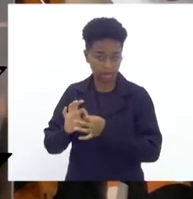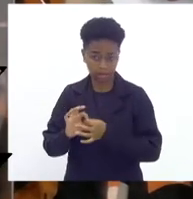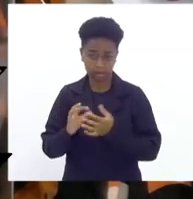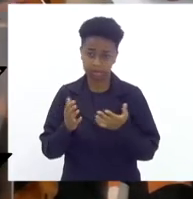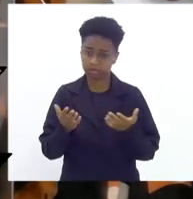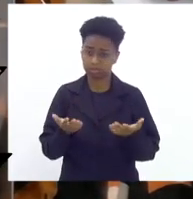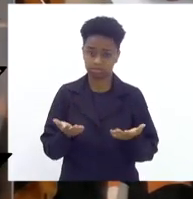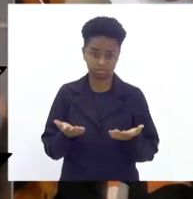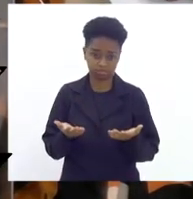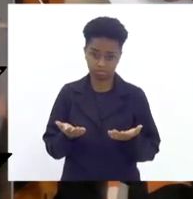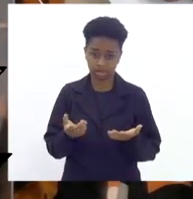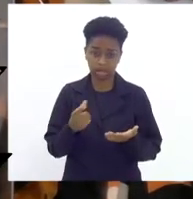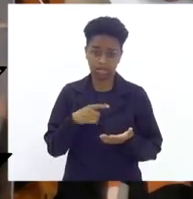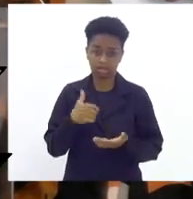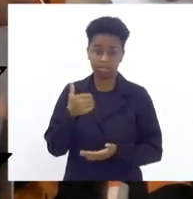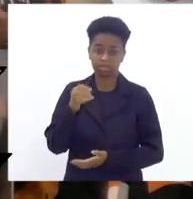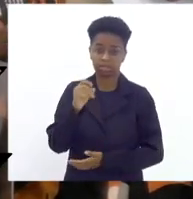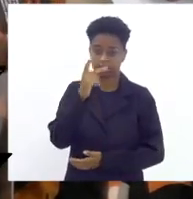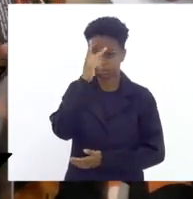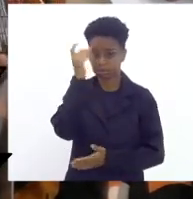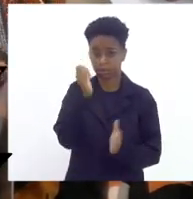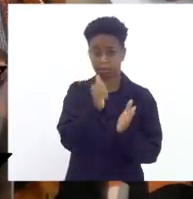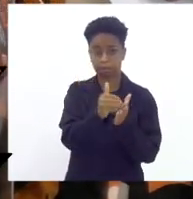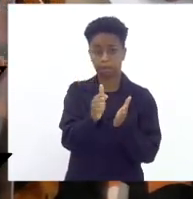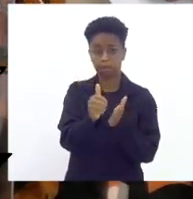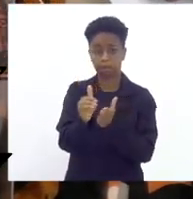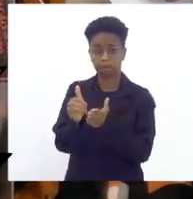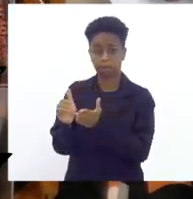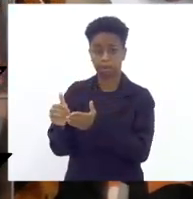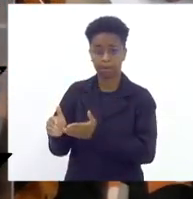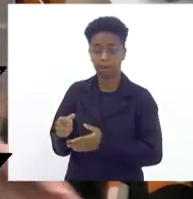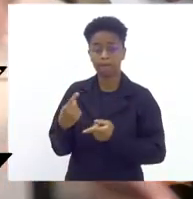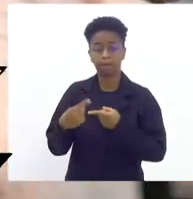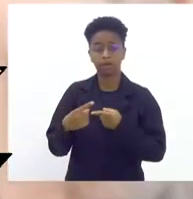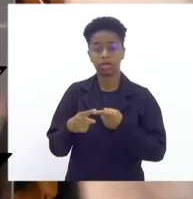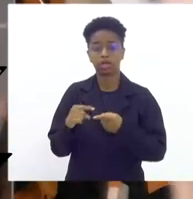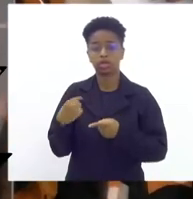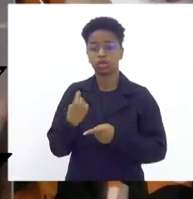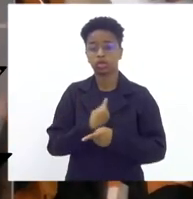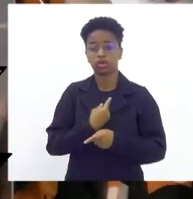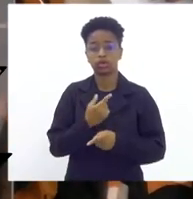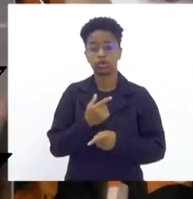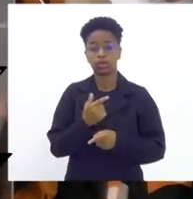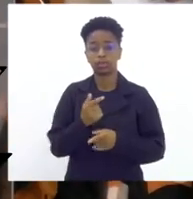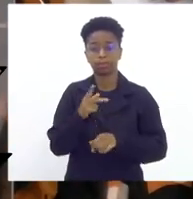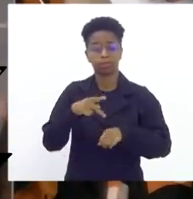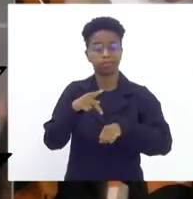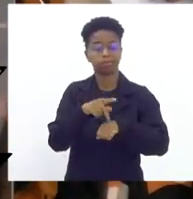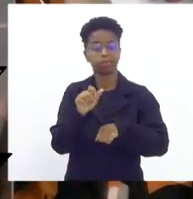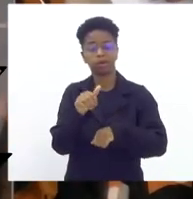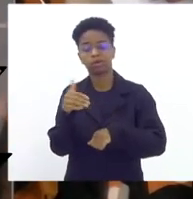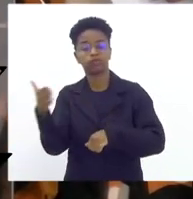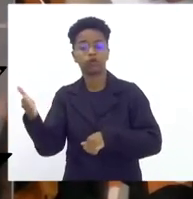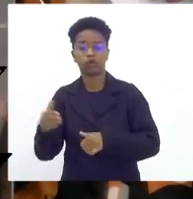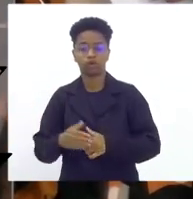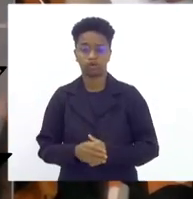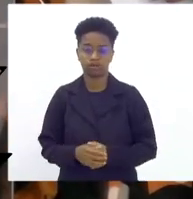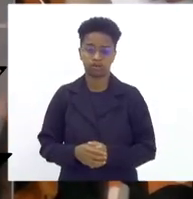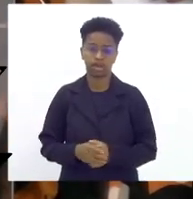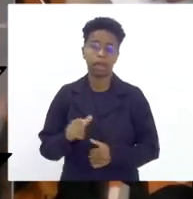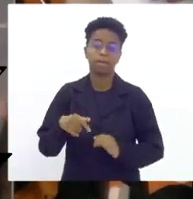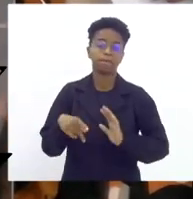manda 10 pessoas embora porque sou mocho estrangeiros é da